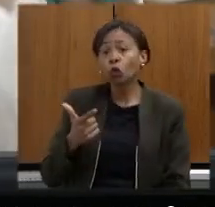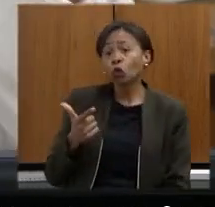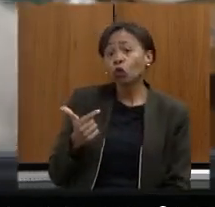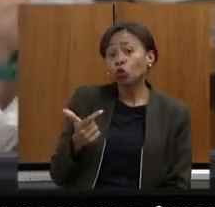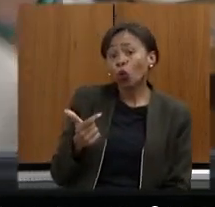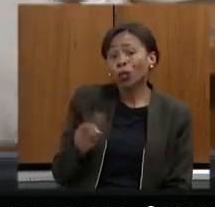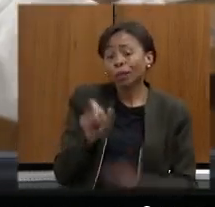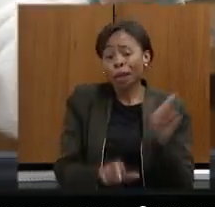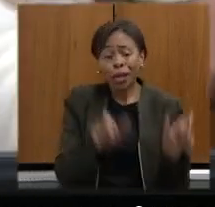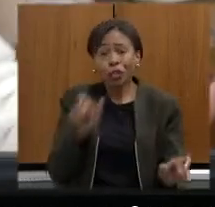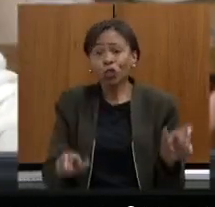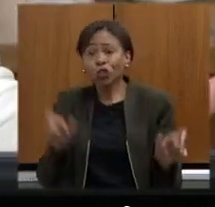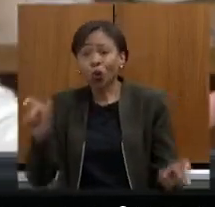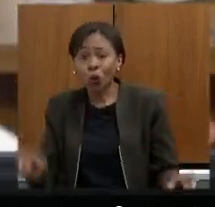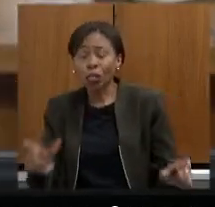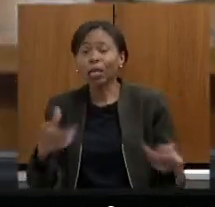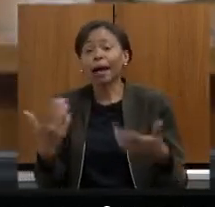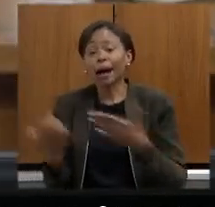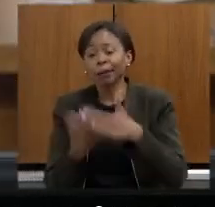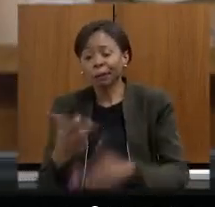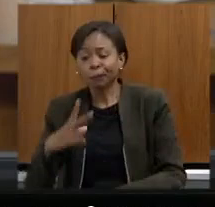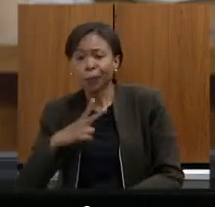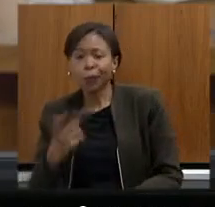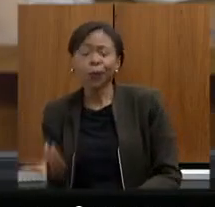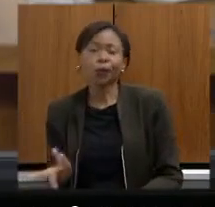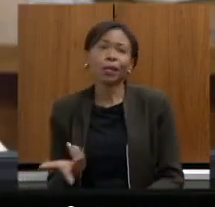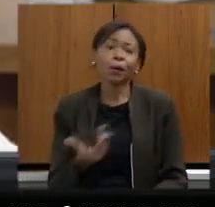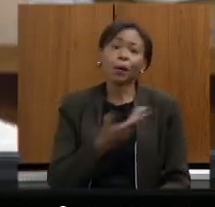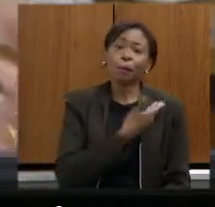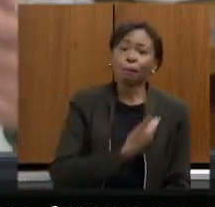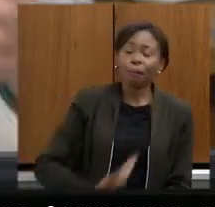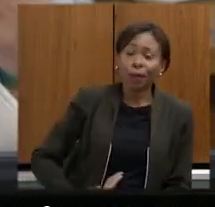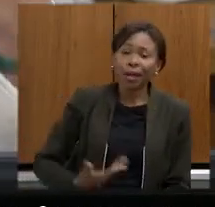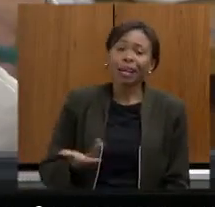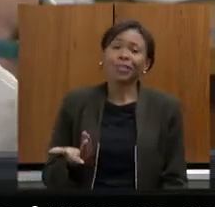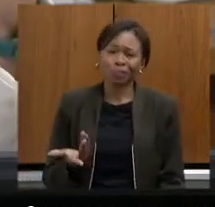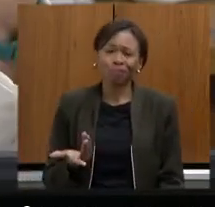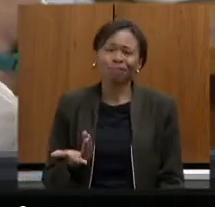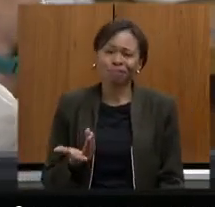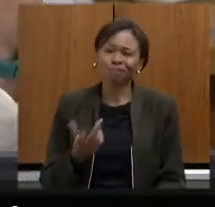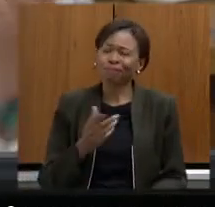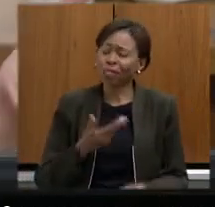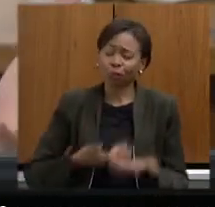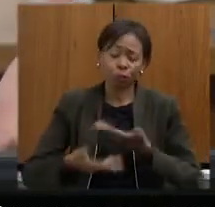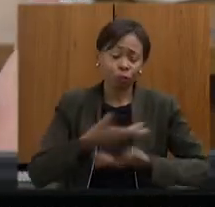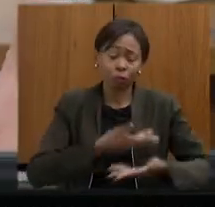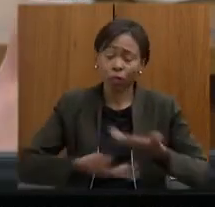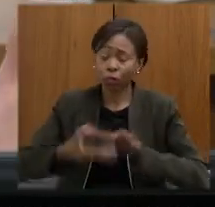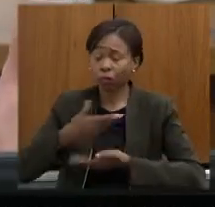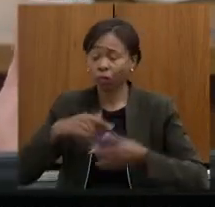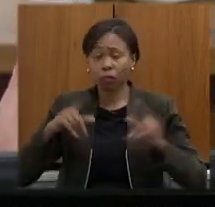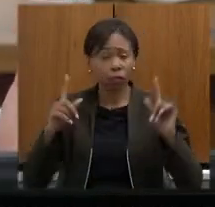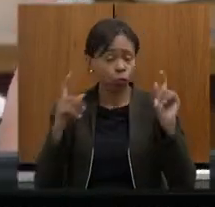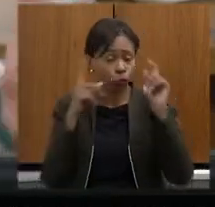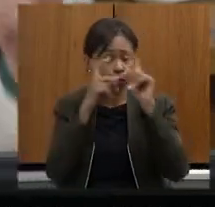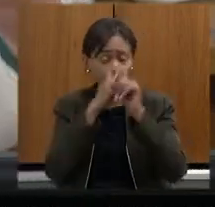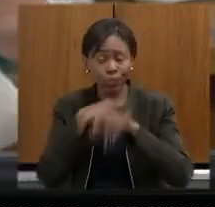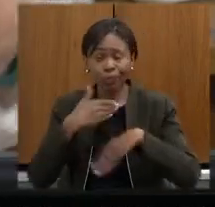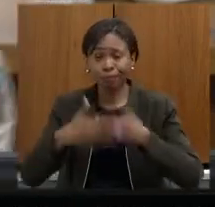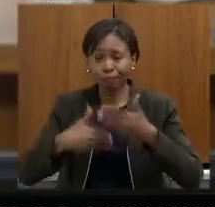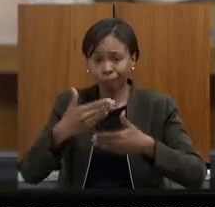atores entre públicos e privados numa mesa é é um processo muito complicado